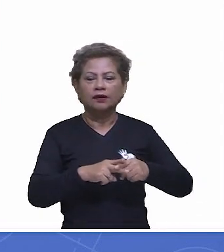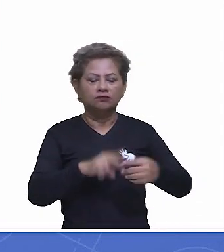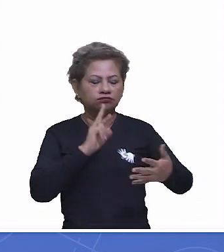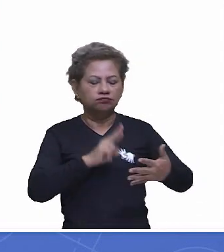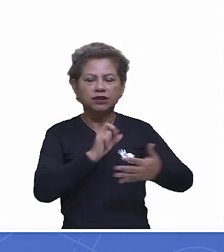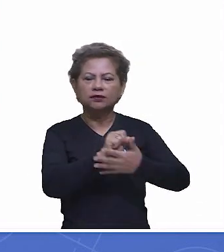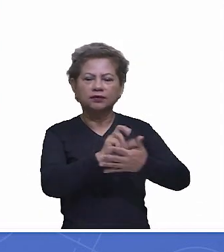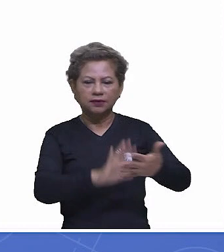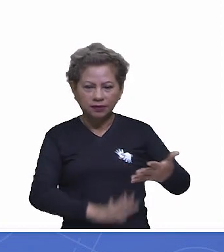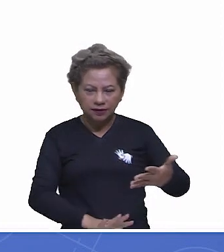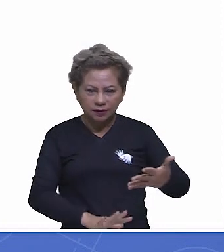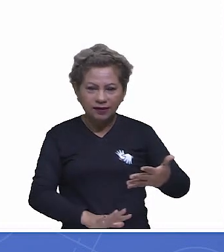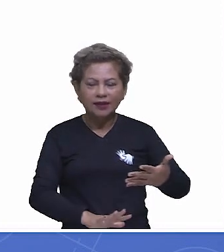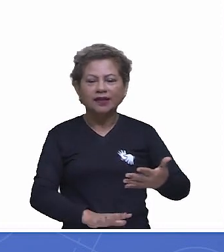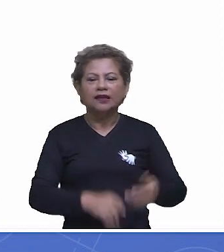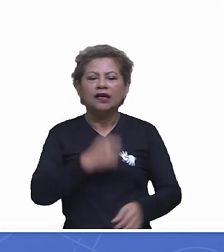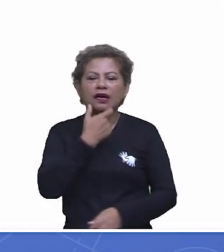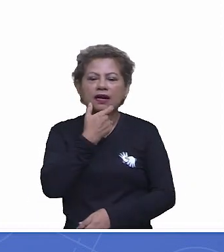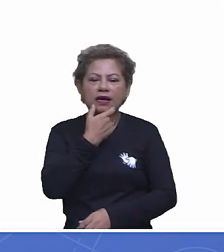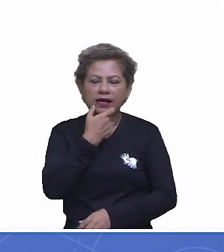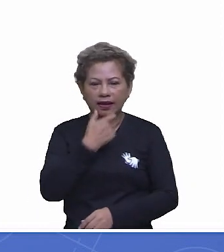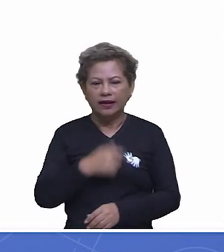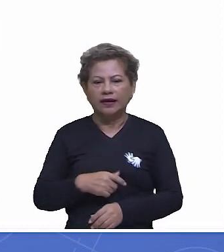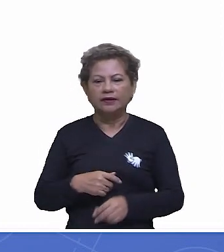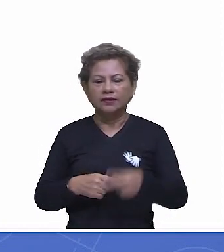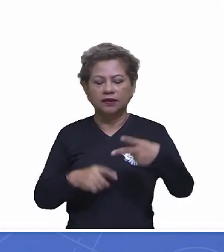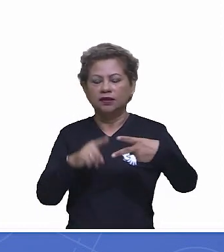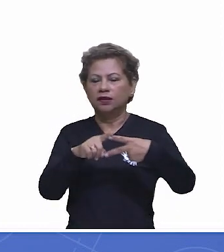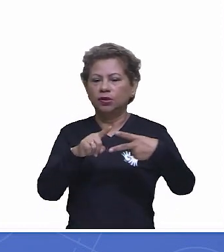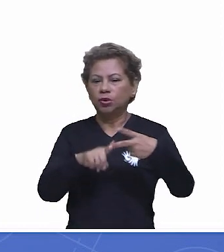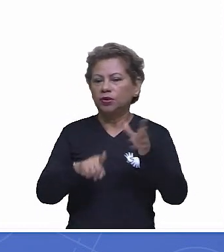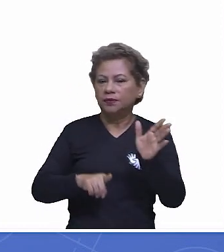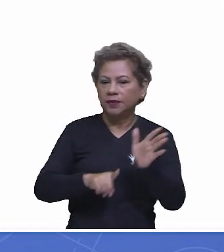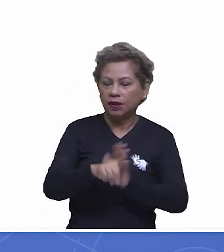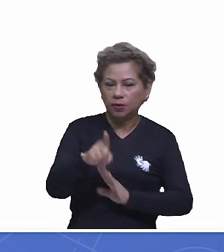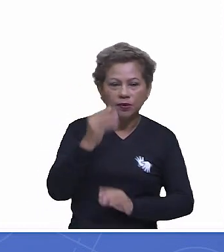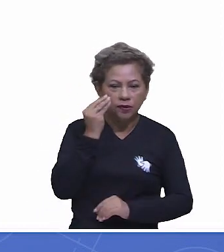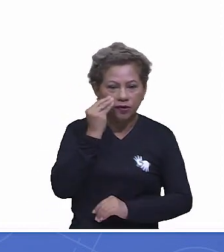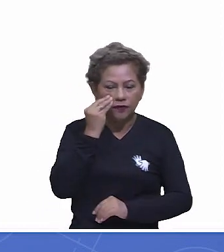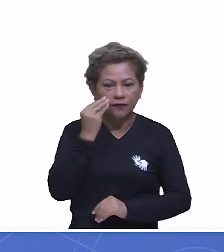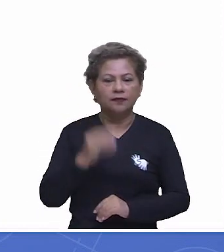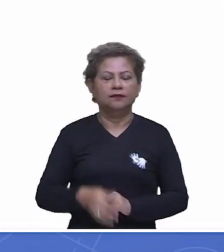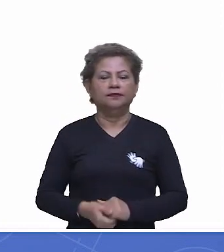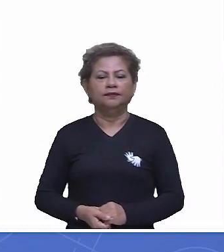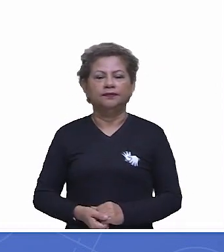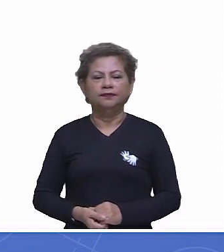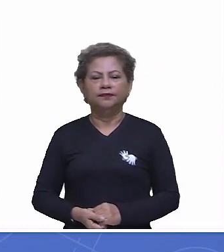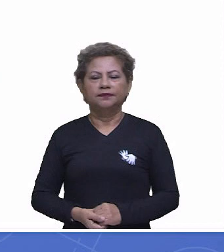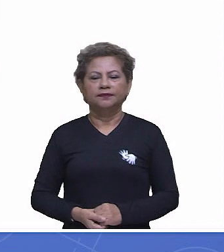de língua inglesa, né? São 2 questões e a gente vai ver agora.